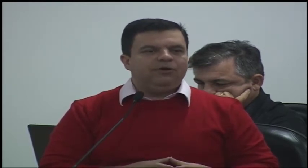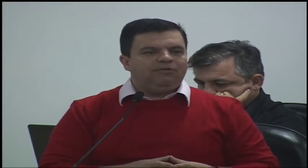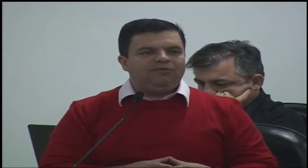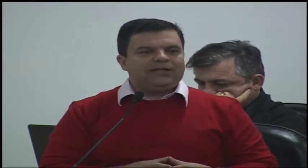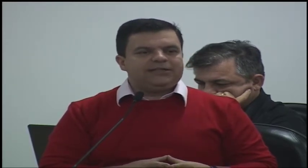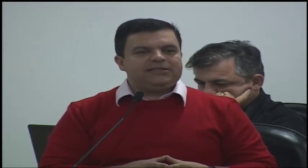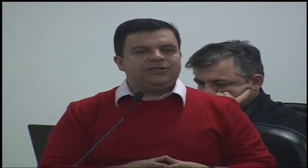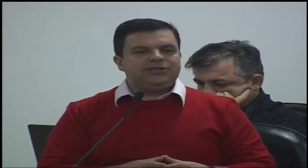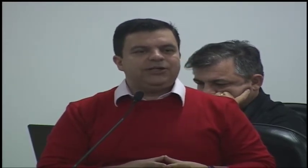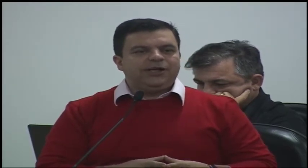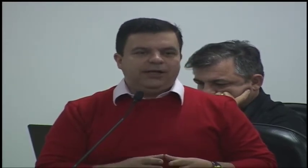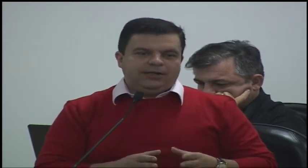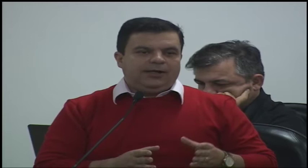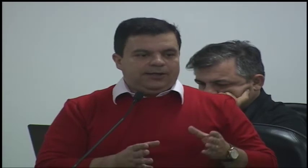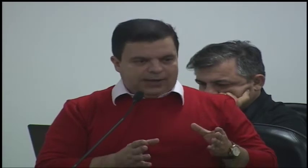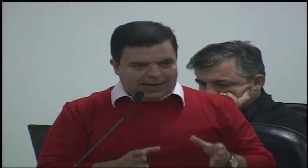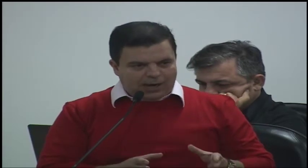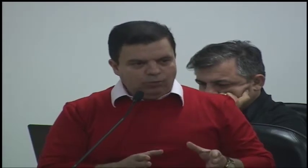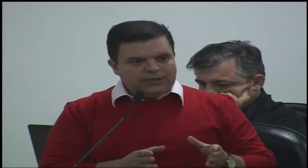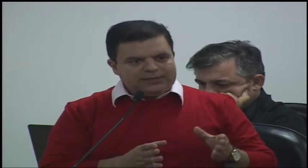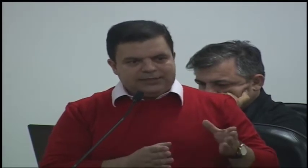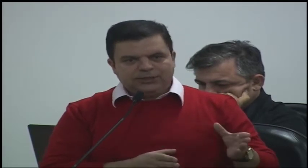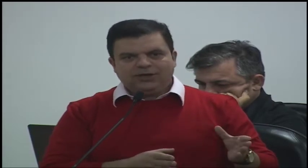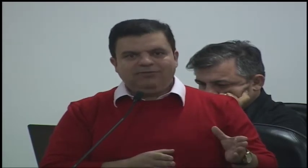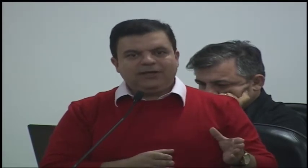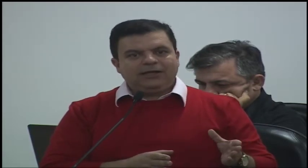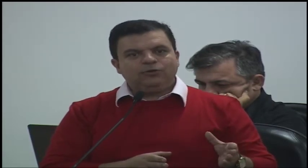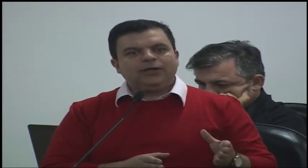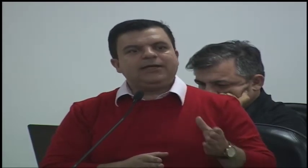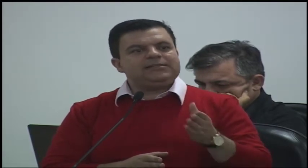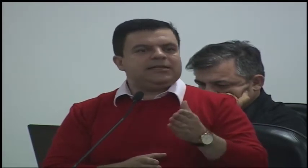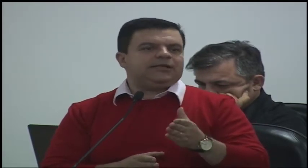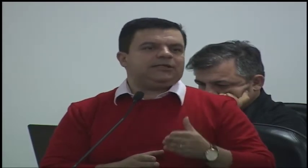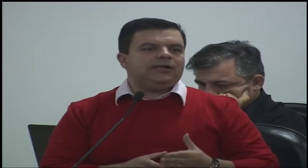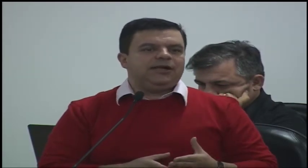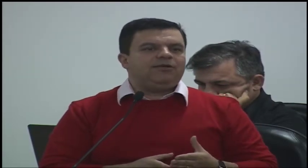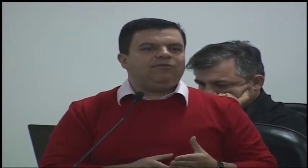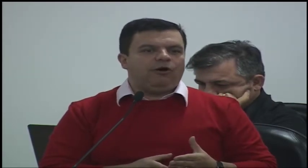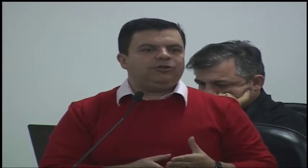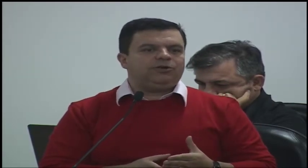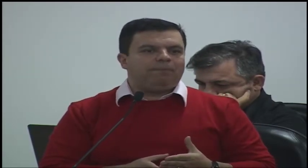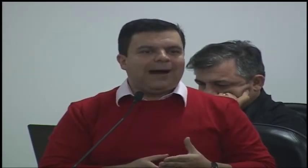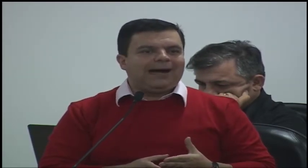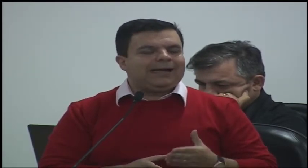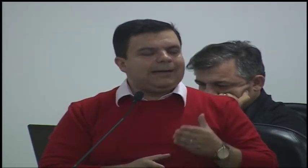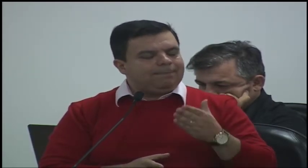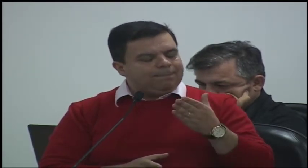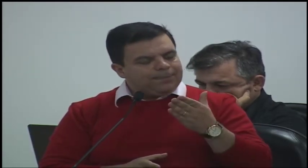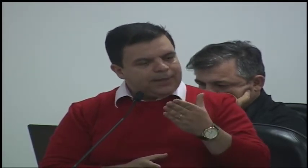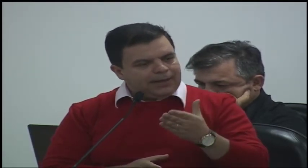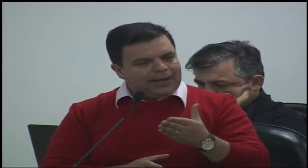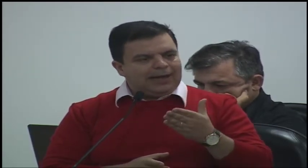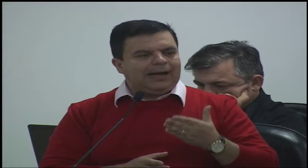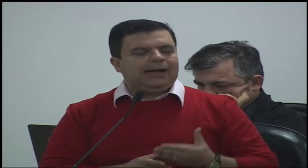Executivo vai decidir. Há um desejo na vereadora que volte